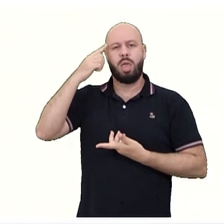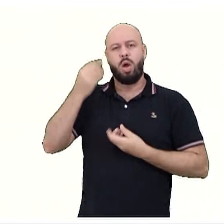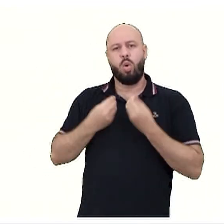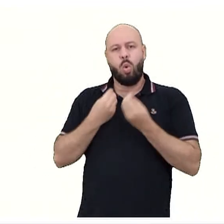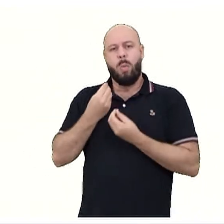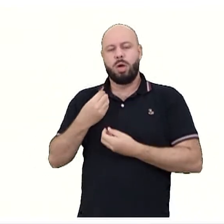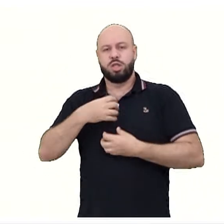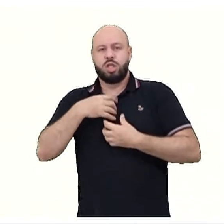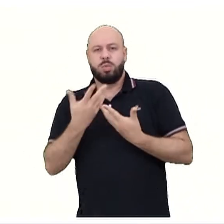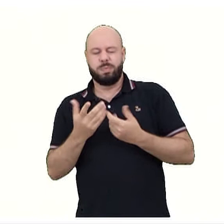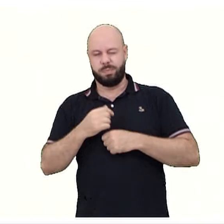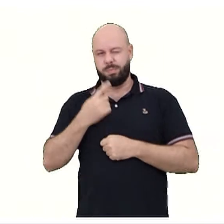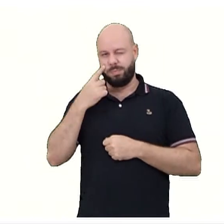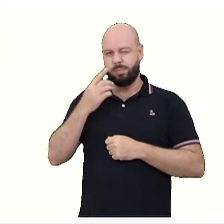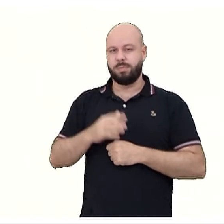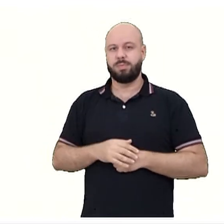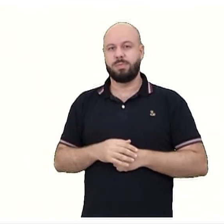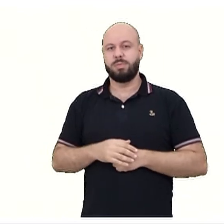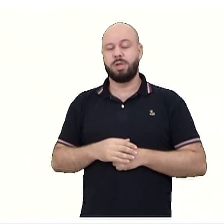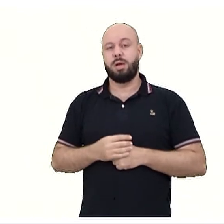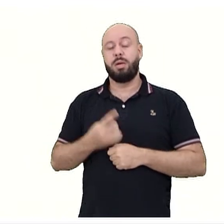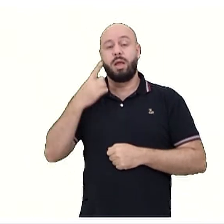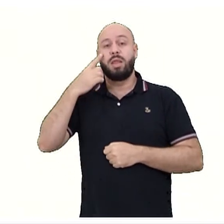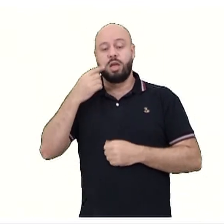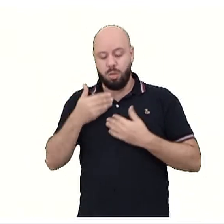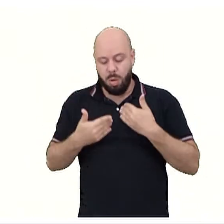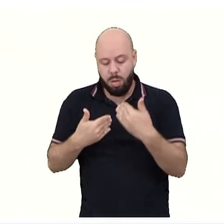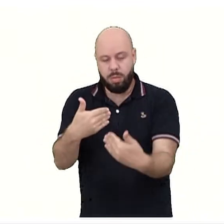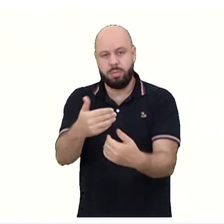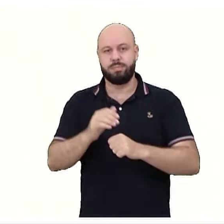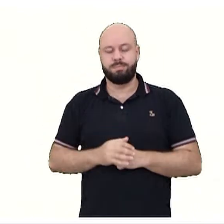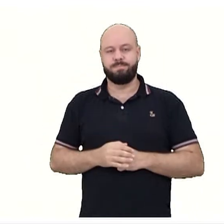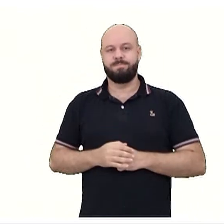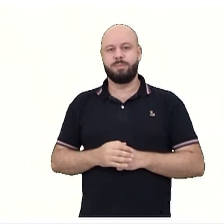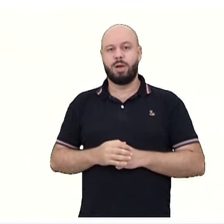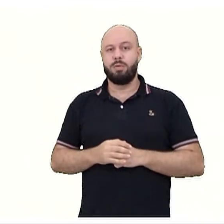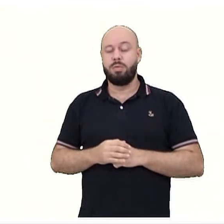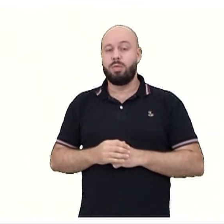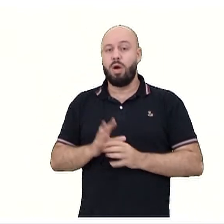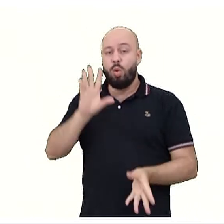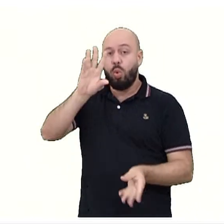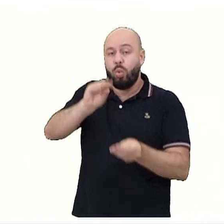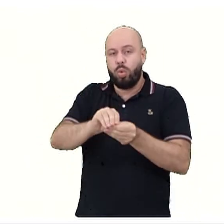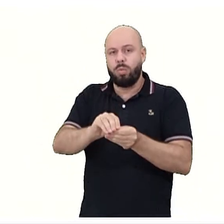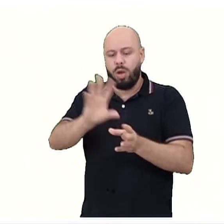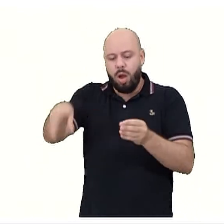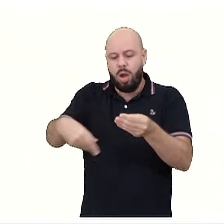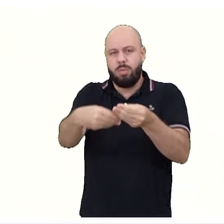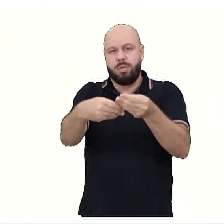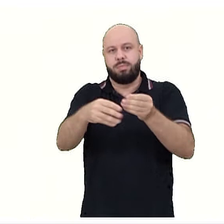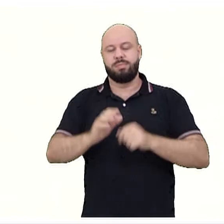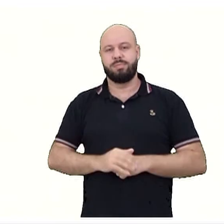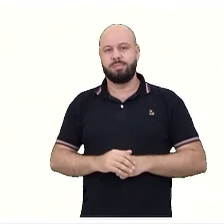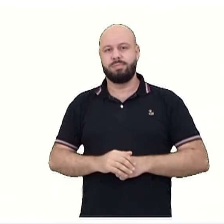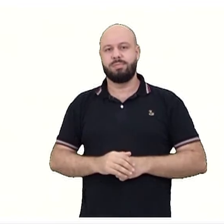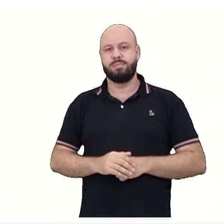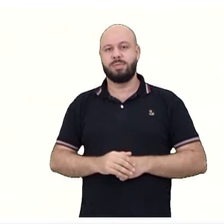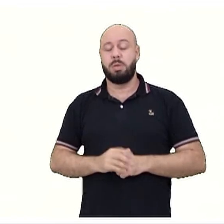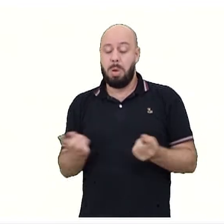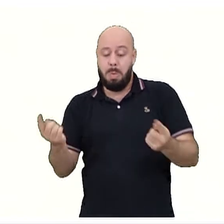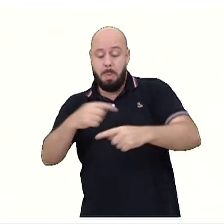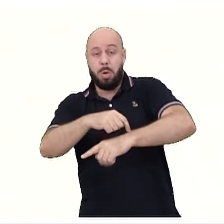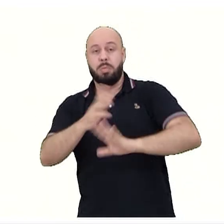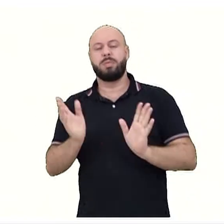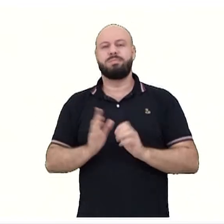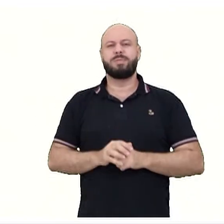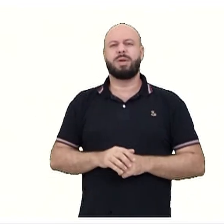que forma, pessoal? Dando ideia de continuação, conclusão, adição, oposição,